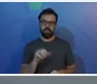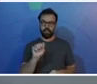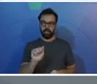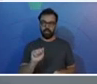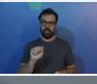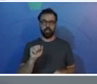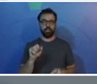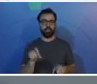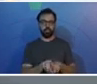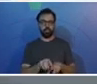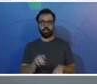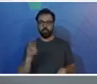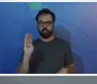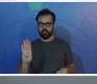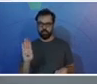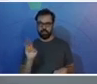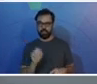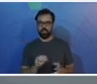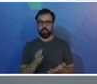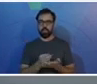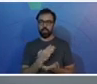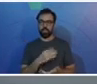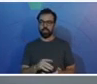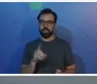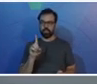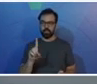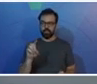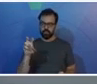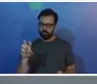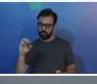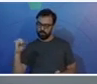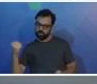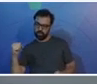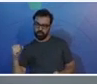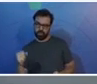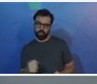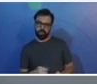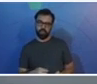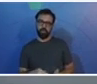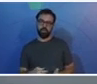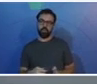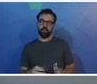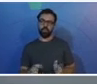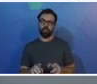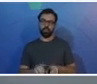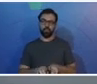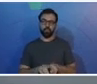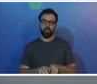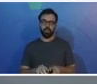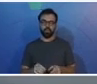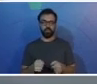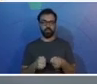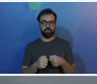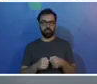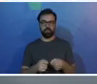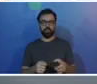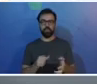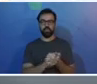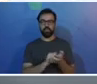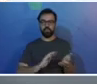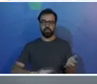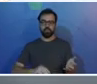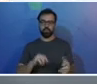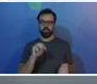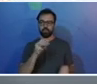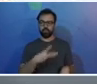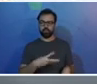e B, na página 158. Esse que nós acabamos de explicar. E fazer o exercício